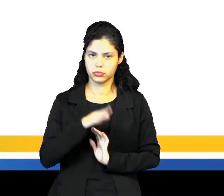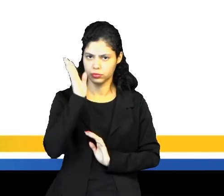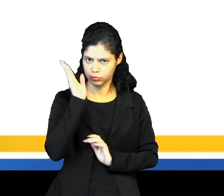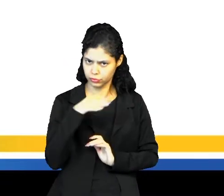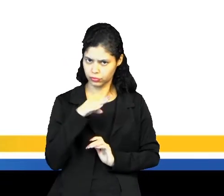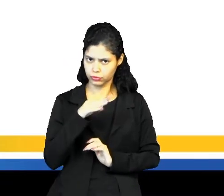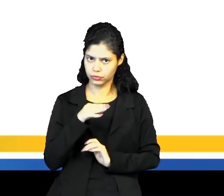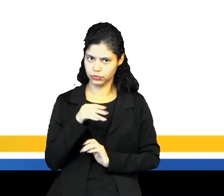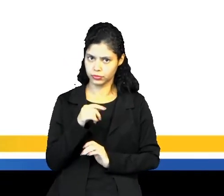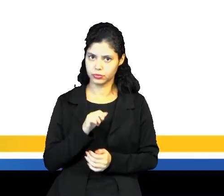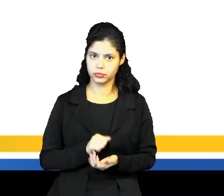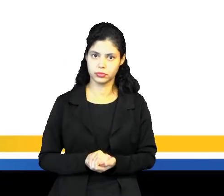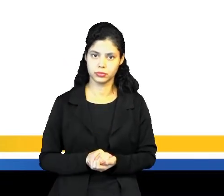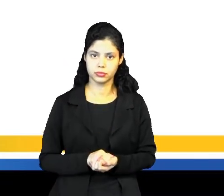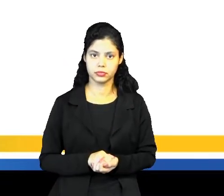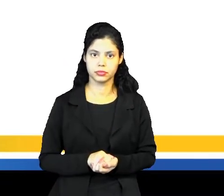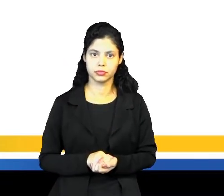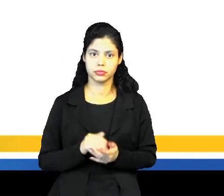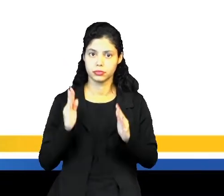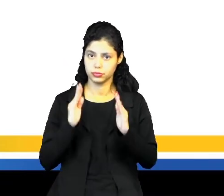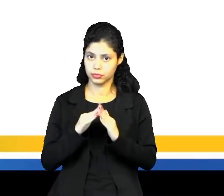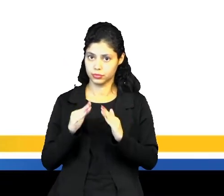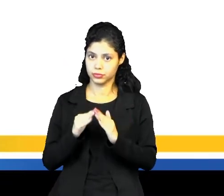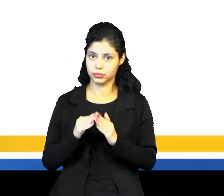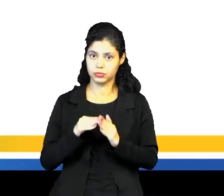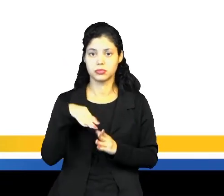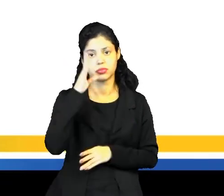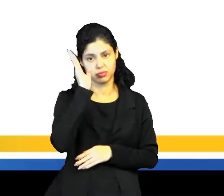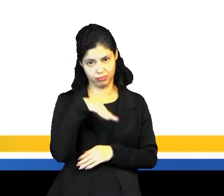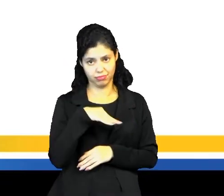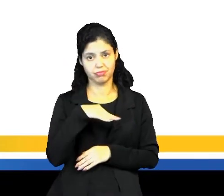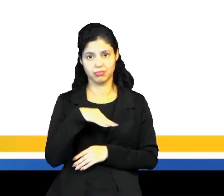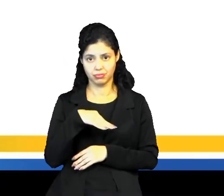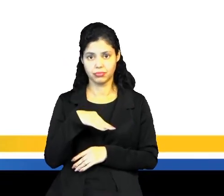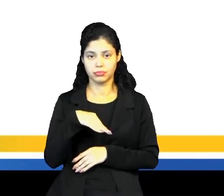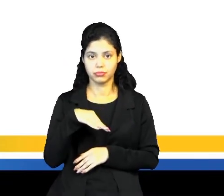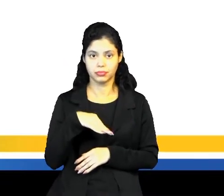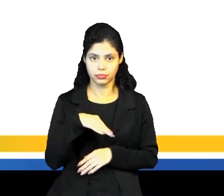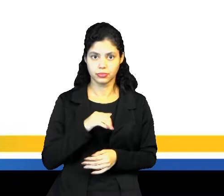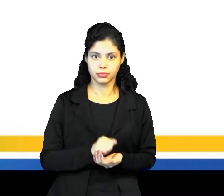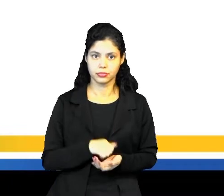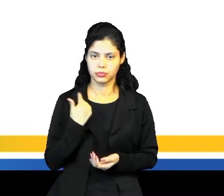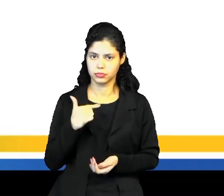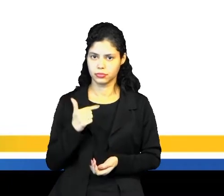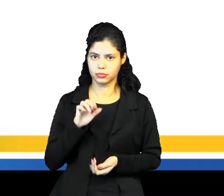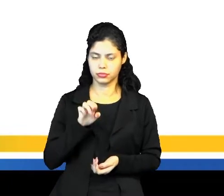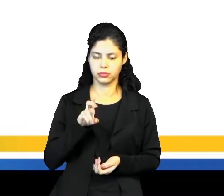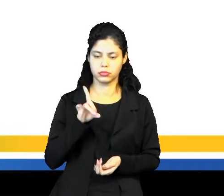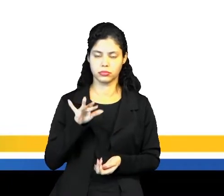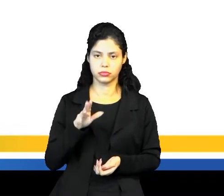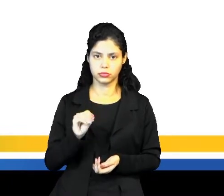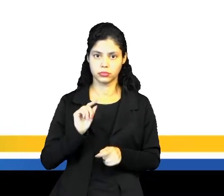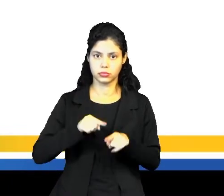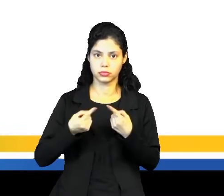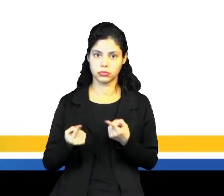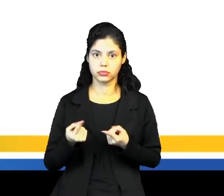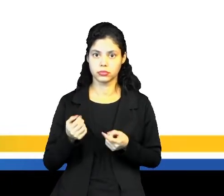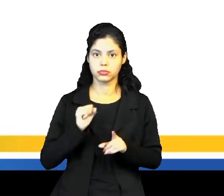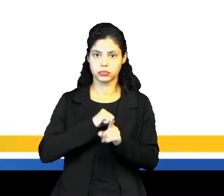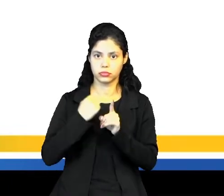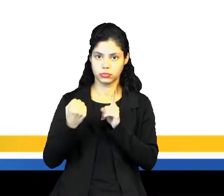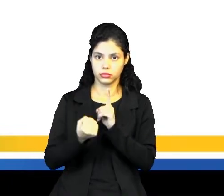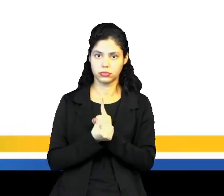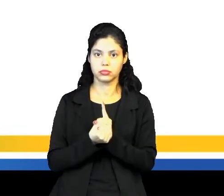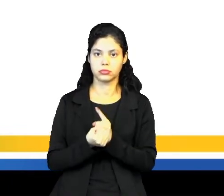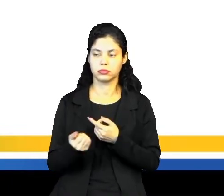casa, tímido nos salões, ou seja, em casa ele se considera uma pessoa mal educada, né? Porém, nos meios